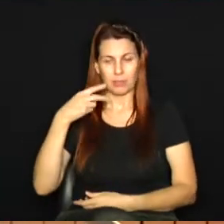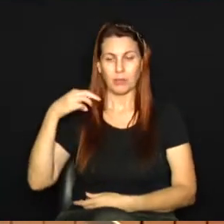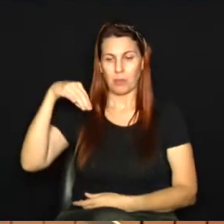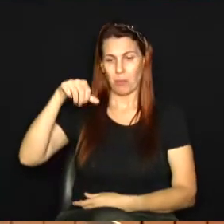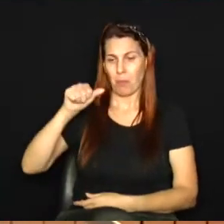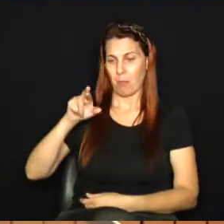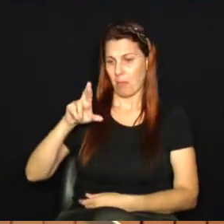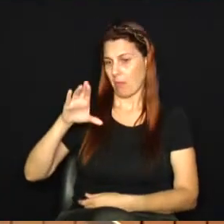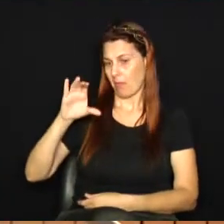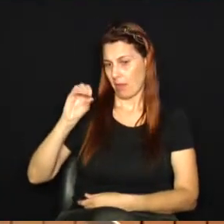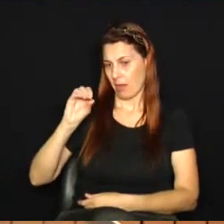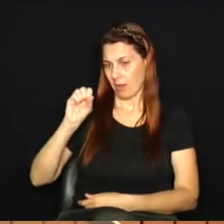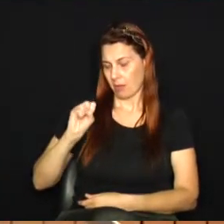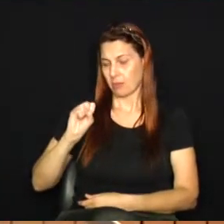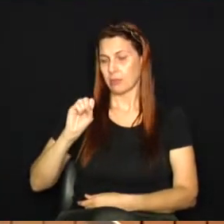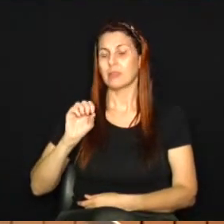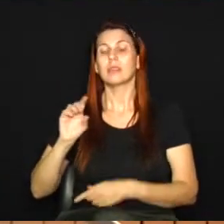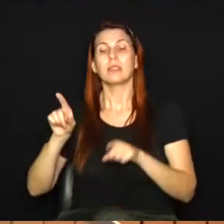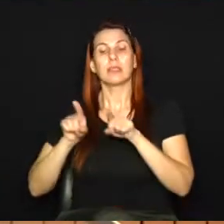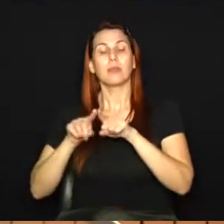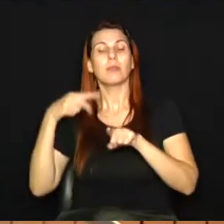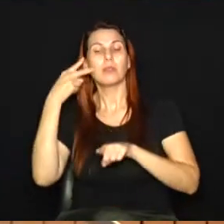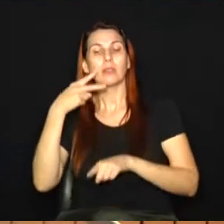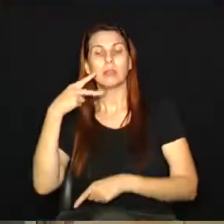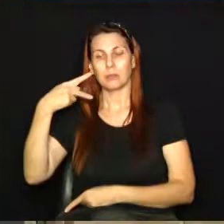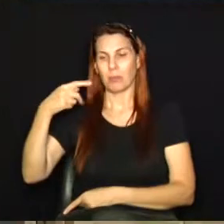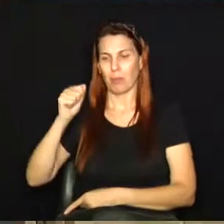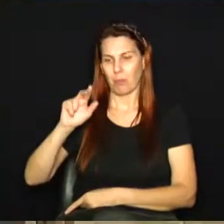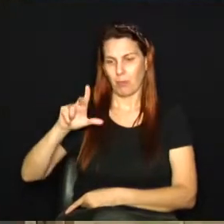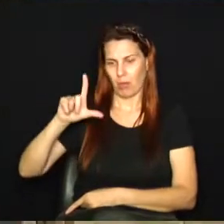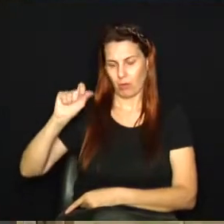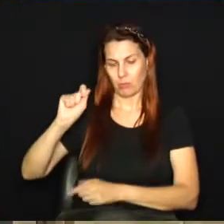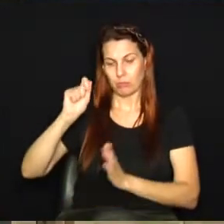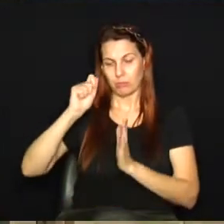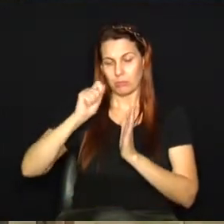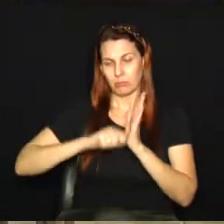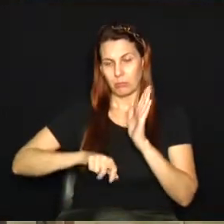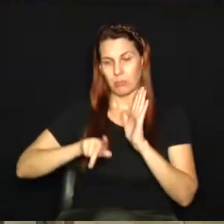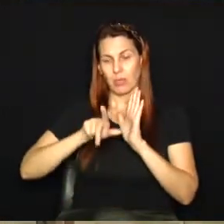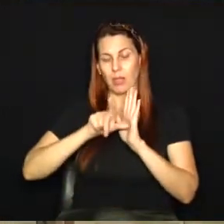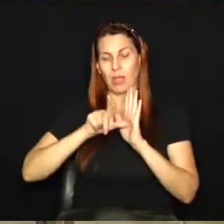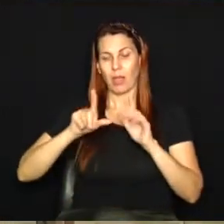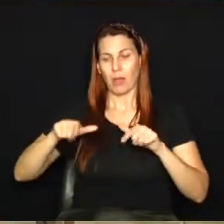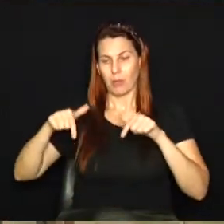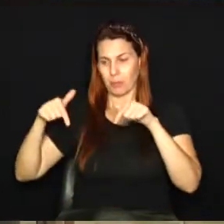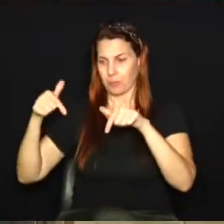Bernardelli, e o vereador Paulo Haddad, autor da honraria.